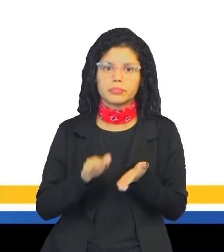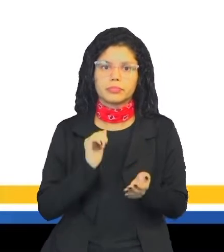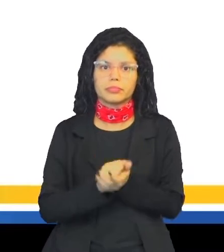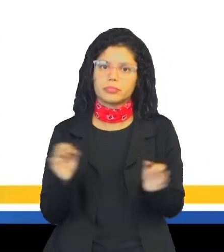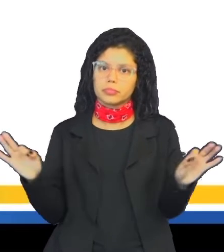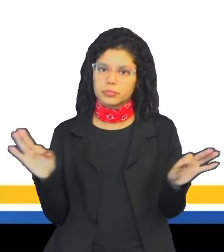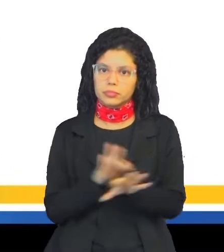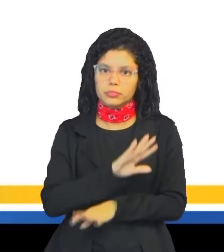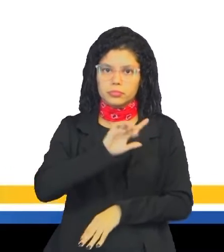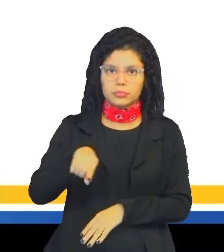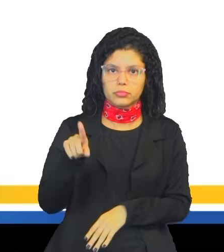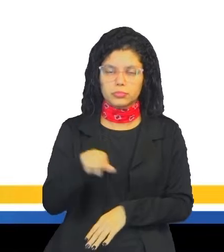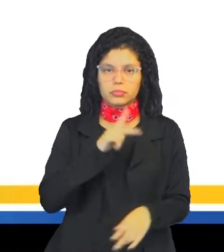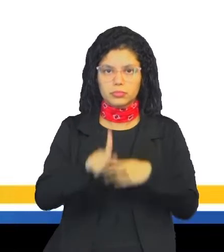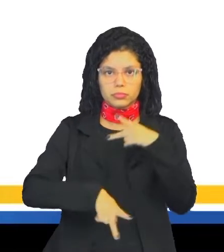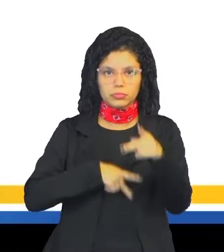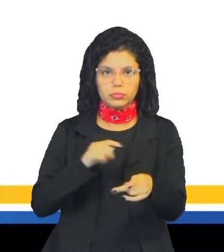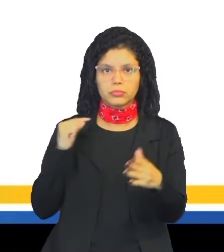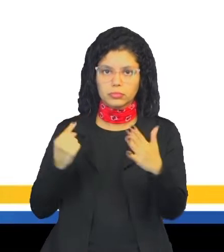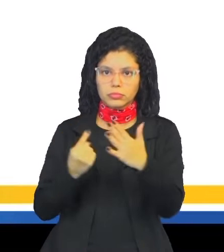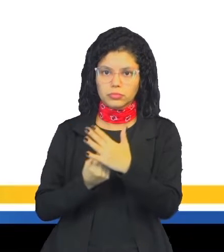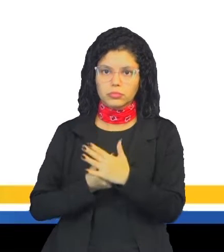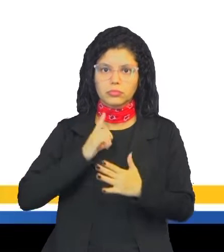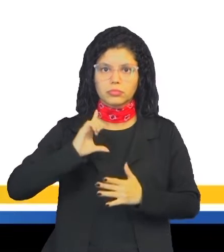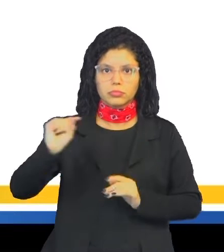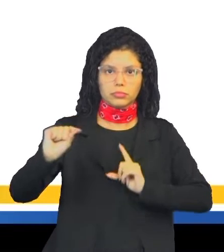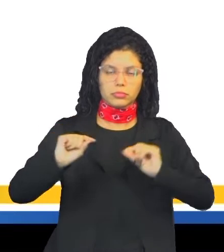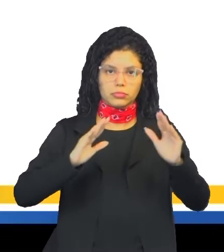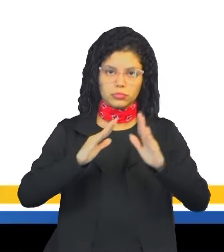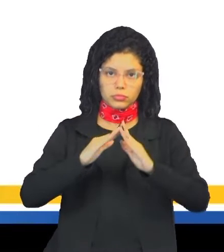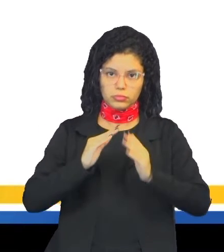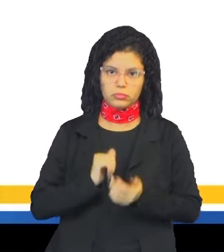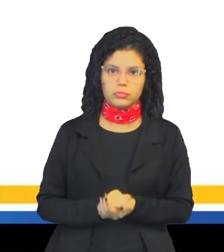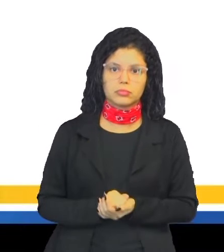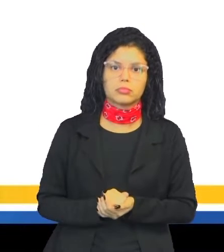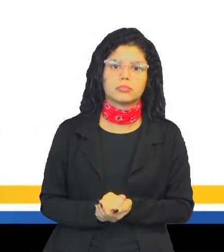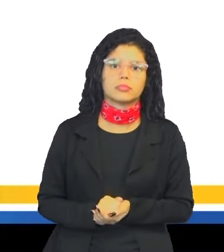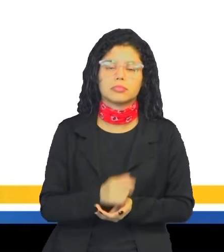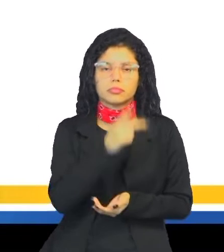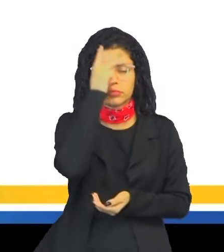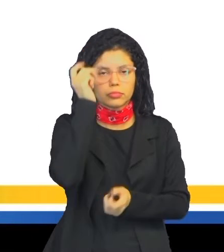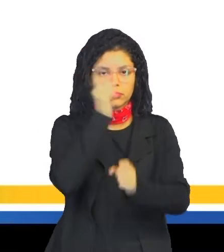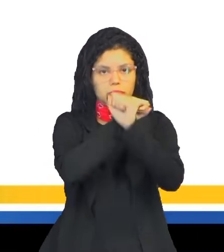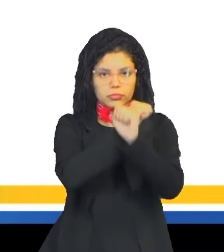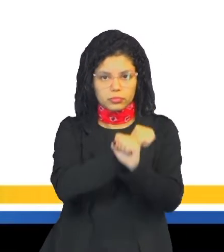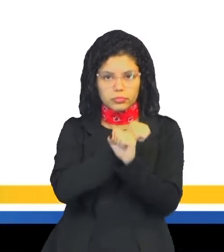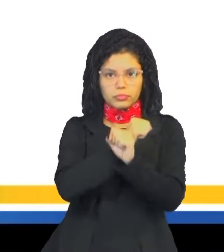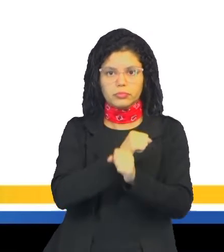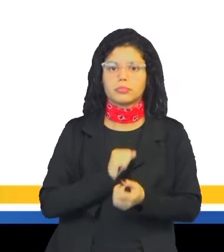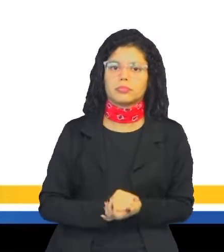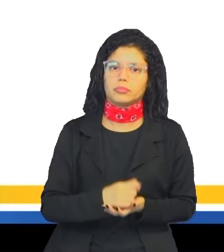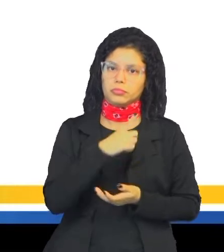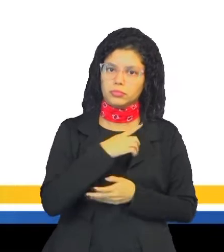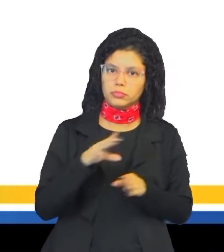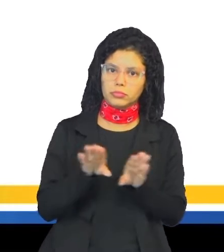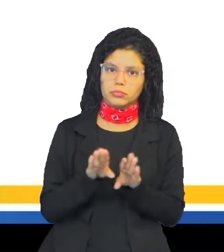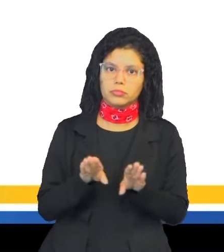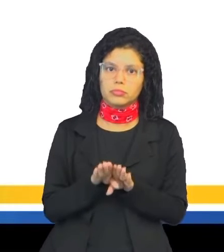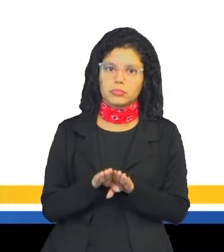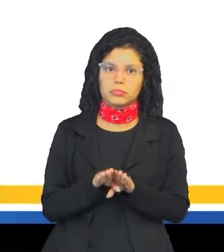abolição e populares, né, abrigavam escravos fugidos em suas casas. Esses escravos também atuavam, né, na